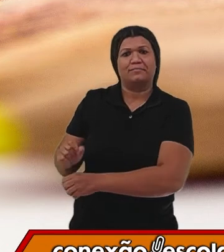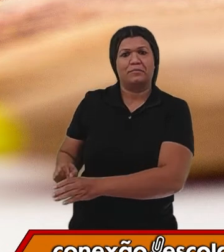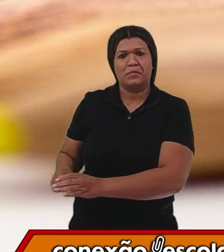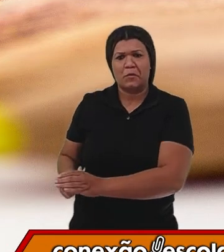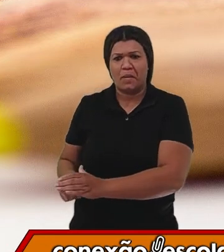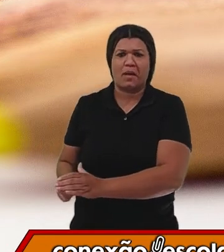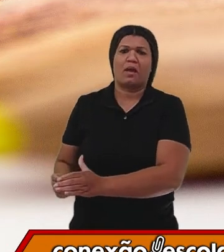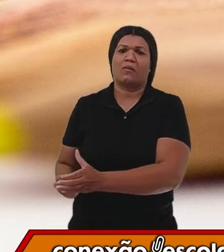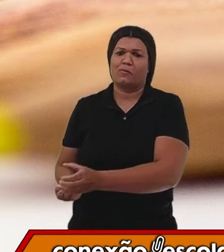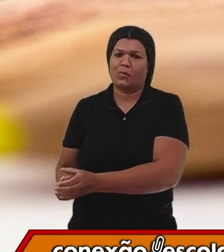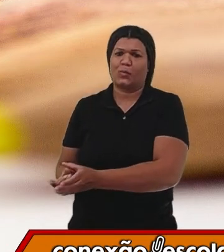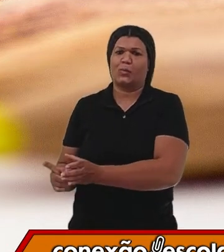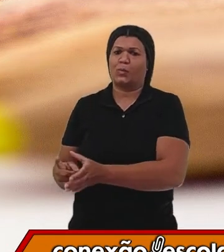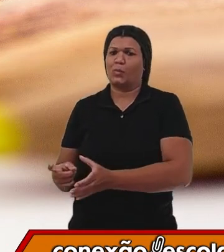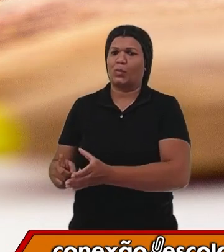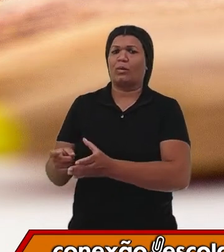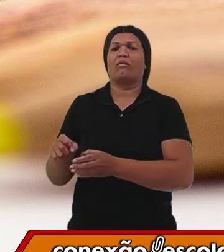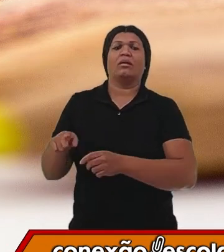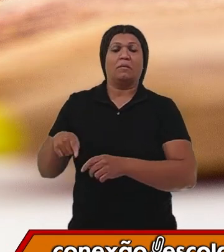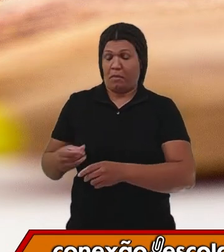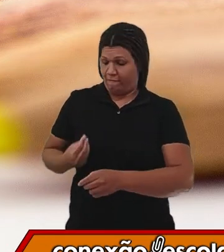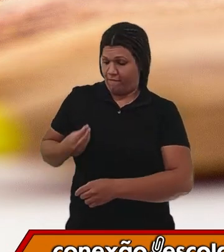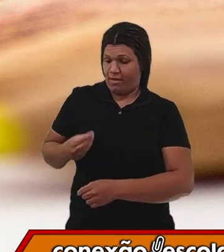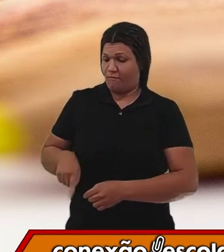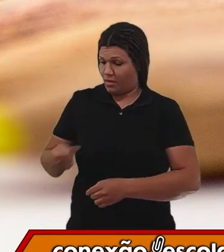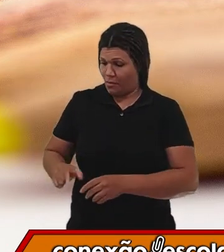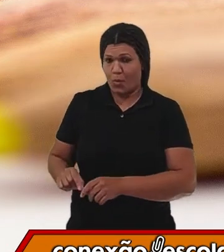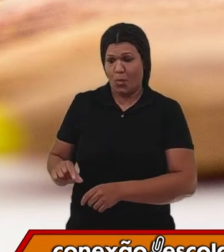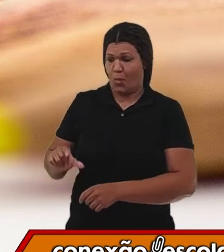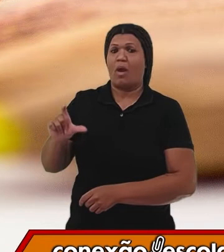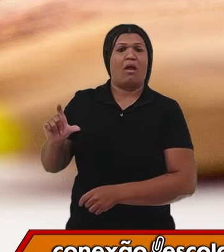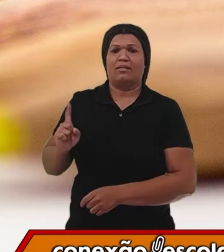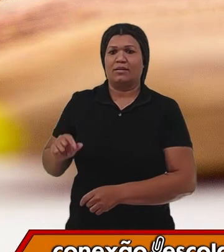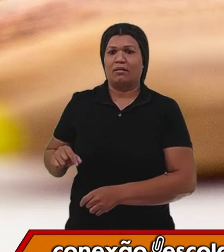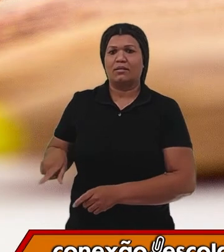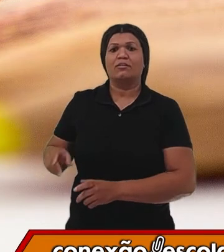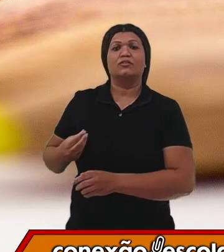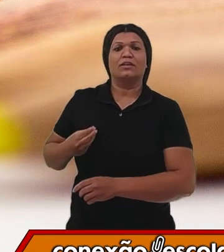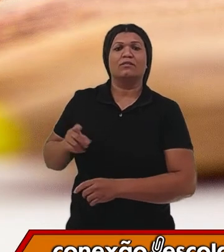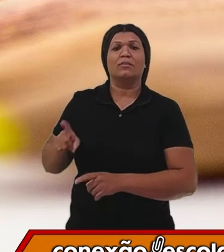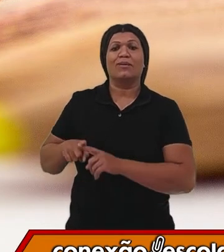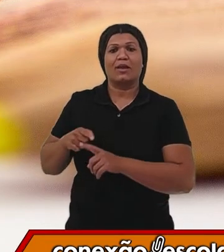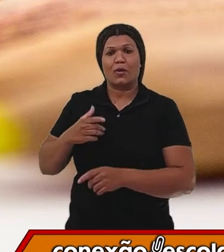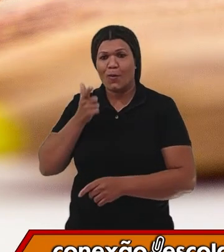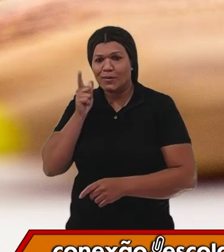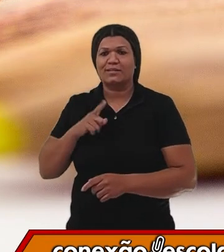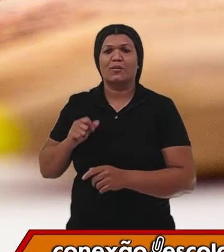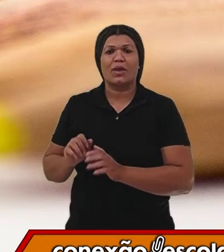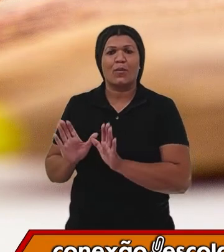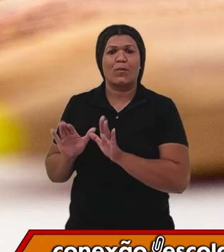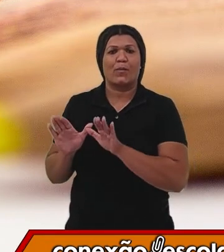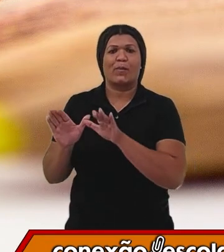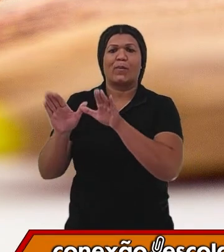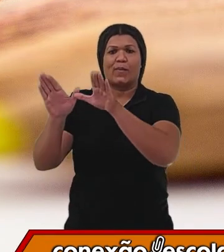Então ele nasce lá dentro, mas ele não vive lá depois que cresce. Porque ele tem o quê? Asinhas. E ele faz o